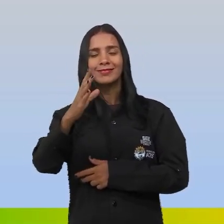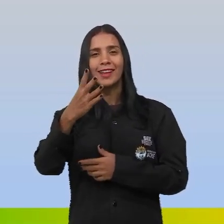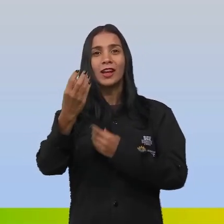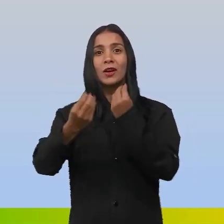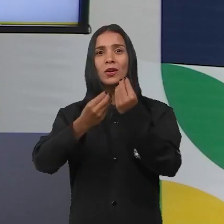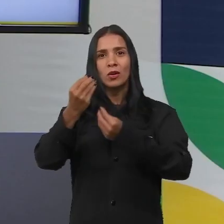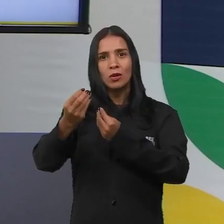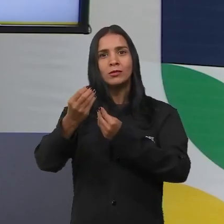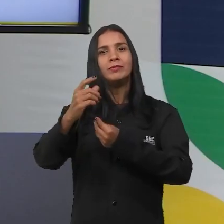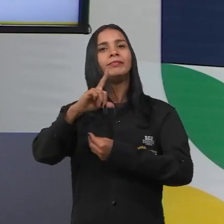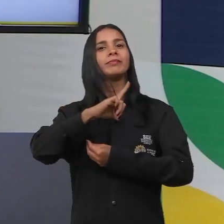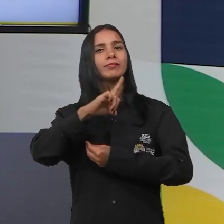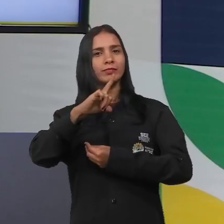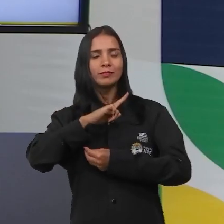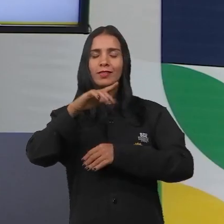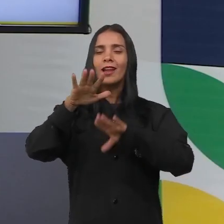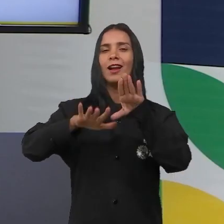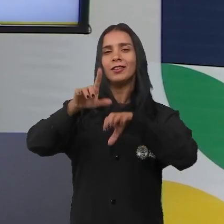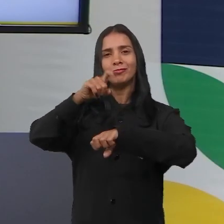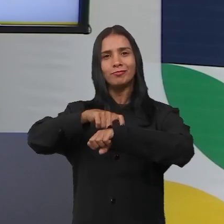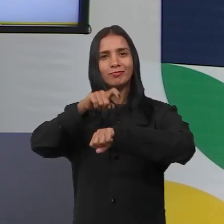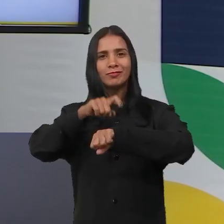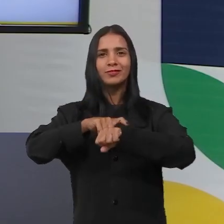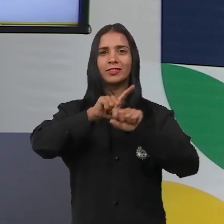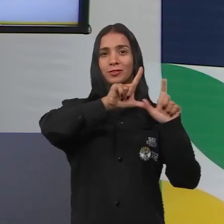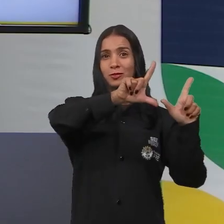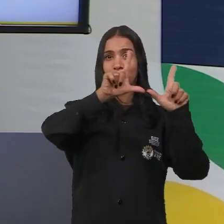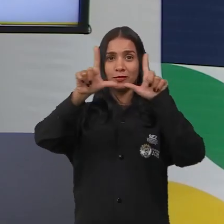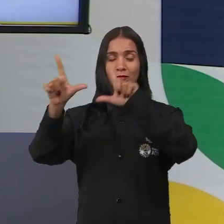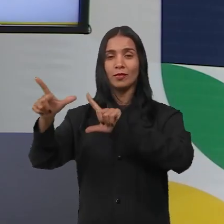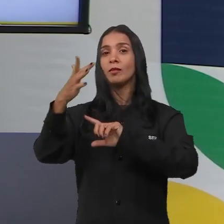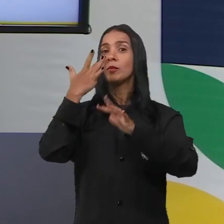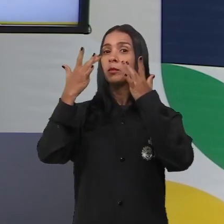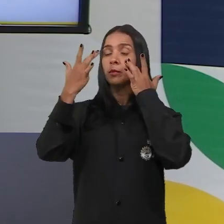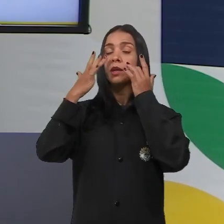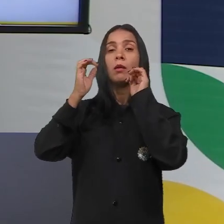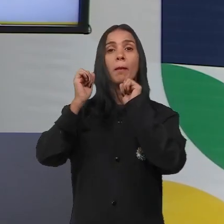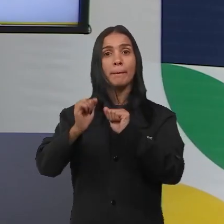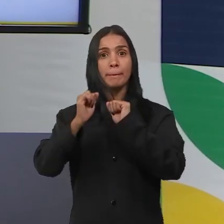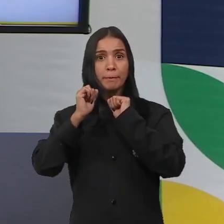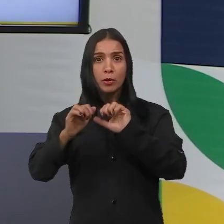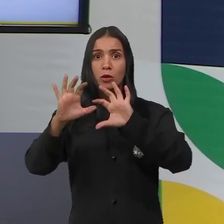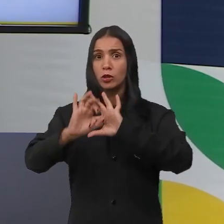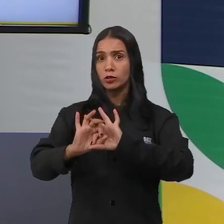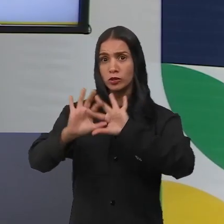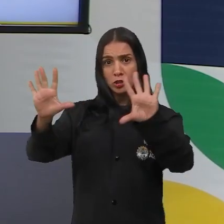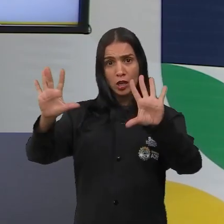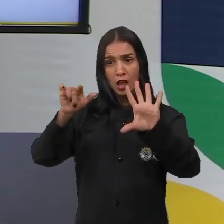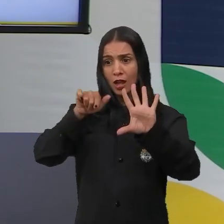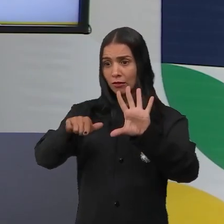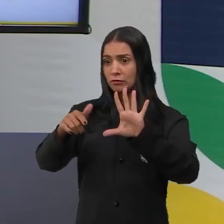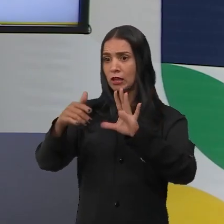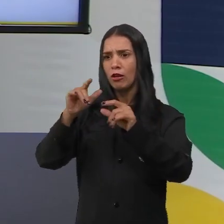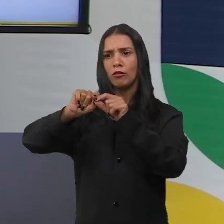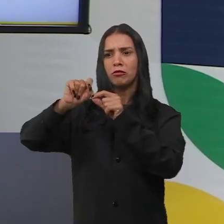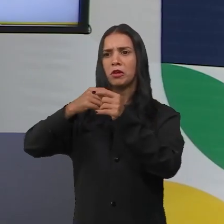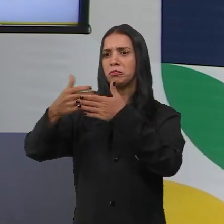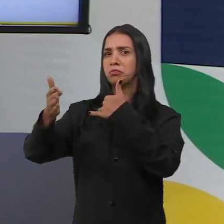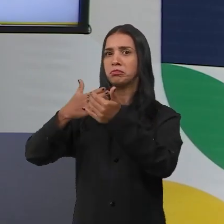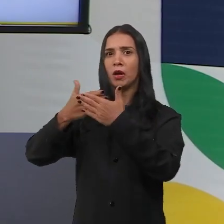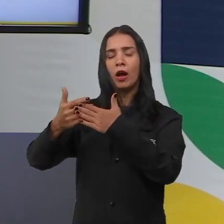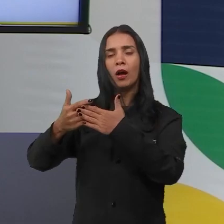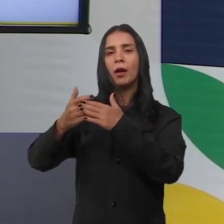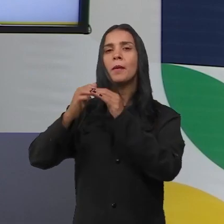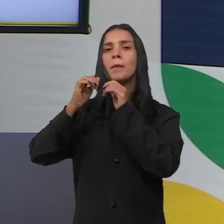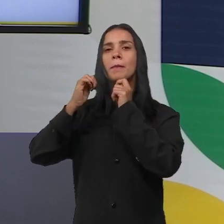que os atores têm essa liberdade de construir, de improvisar, dependendo da situação. Se for num ensaio, de repente o